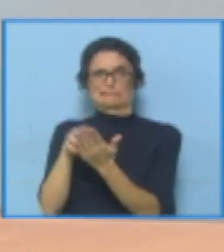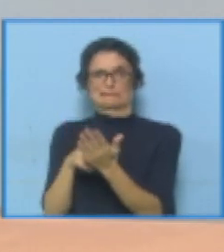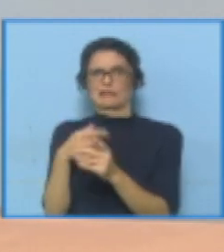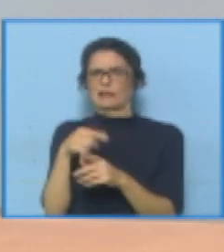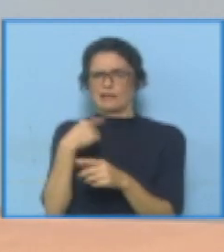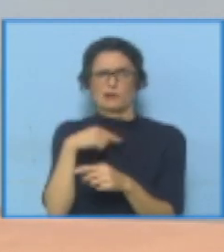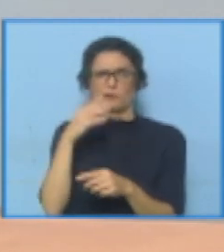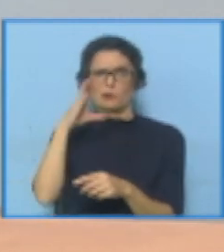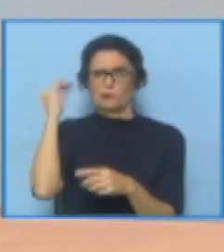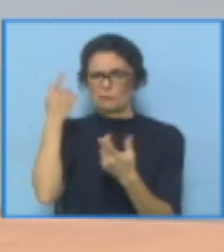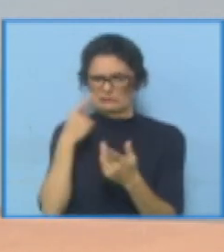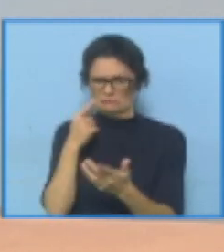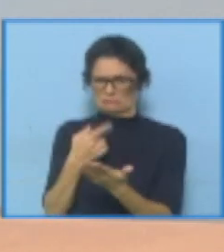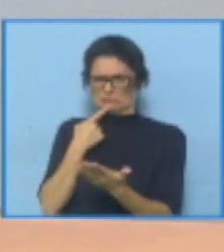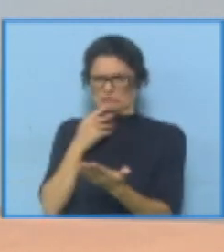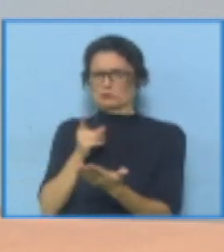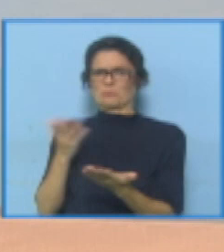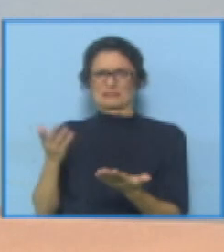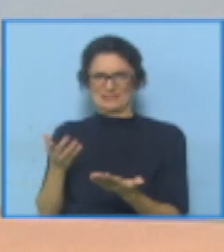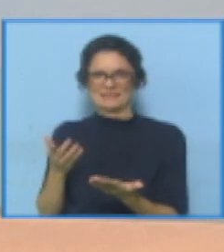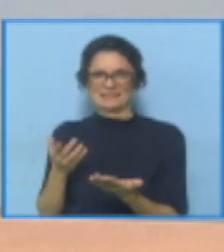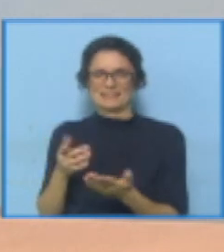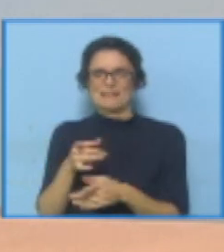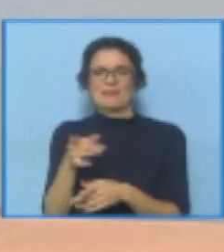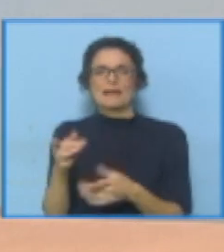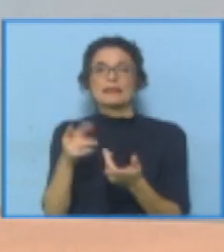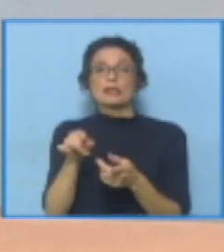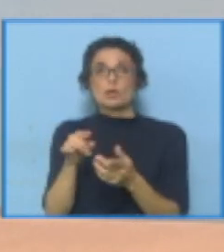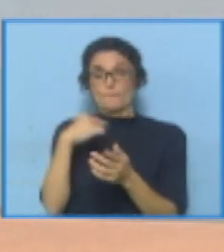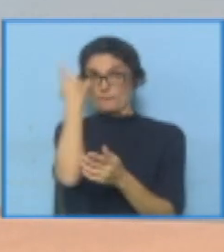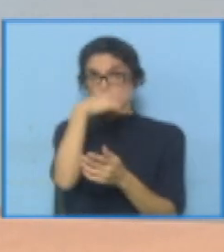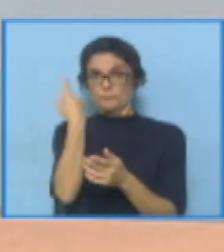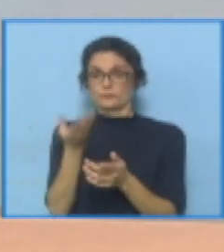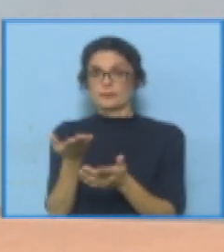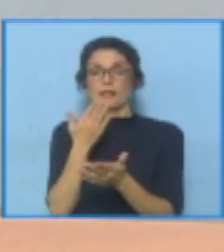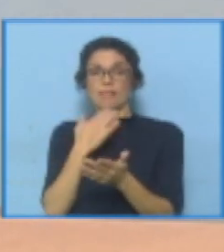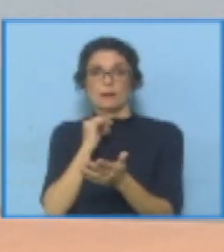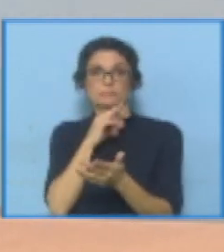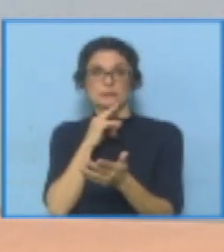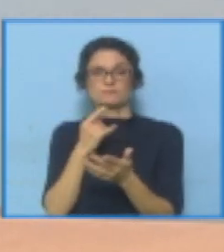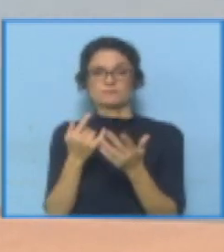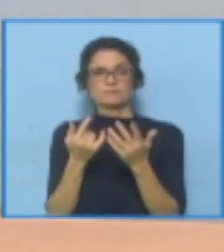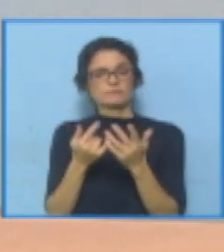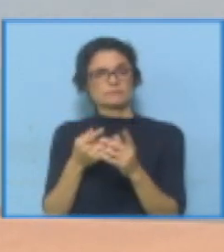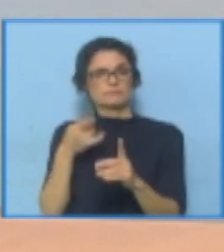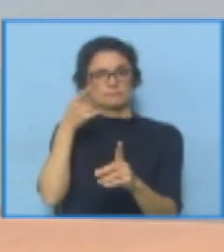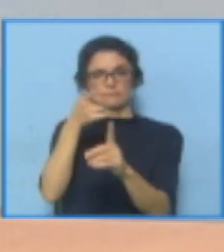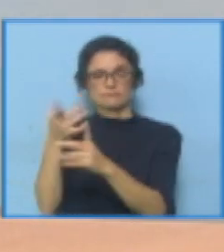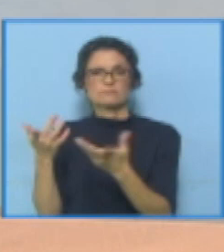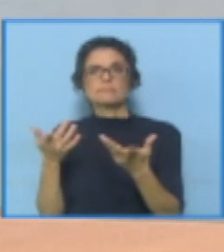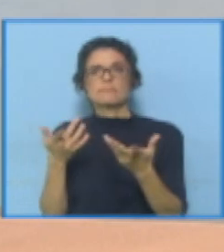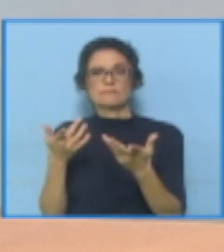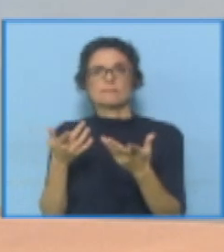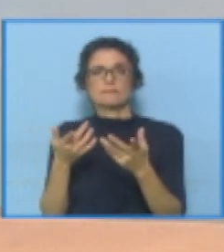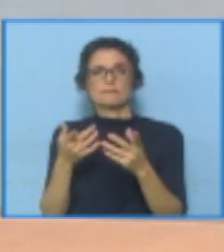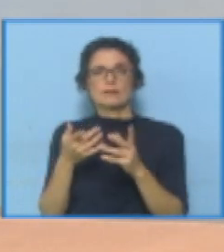bocadinho perdidos sem saber o que é que aquilo significa. Exatamente. E usamos os emojis também como uma forma de chegar aos mais velhos, alertando também